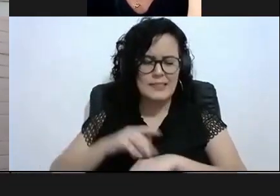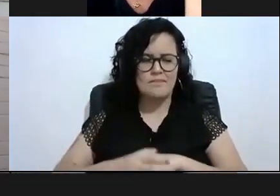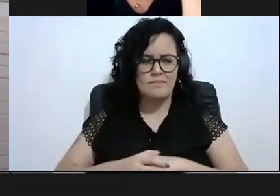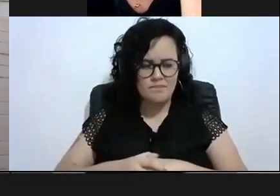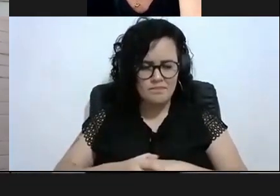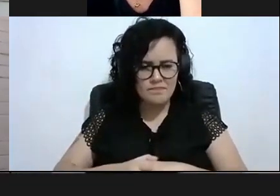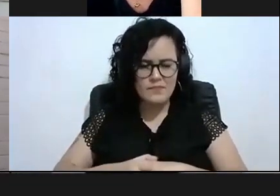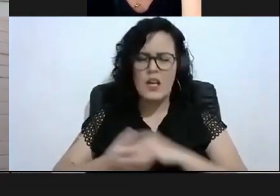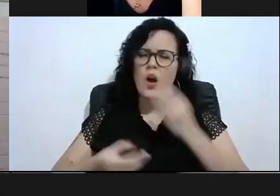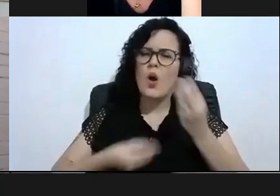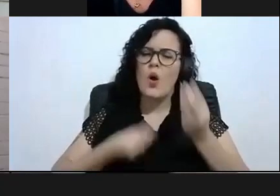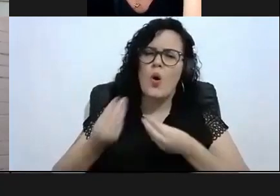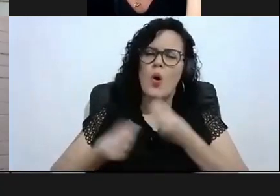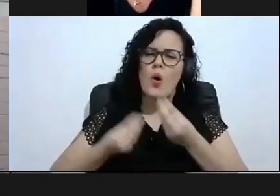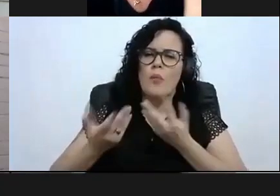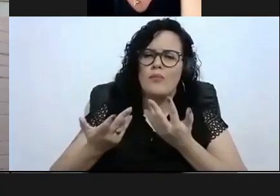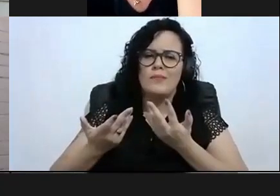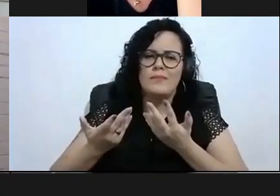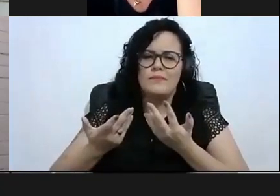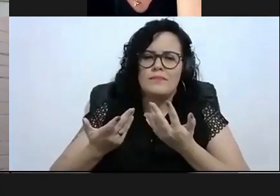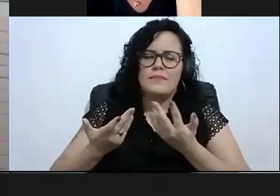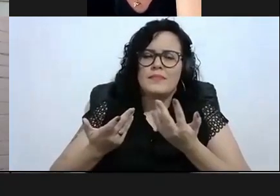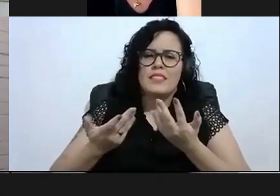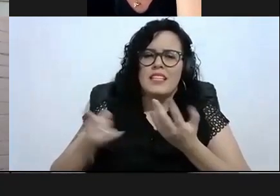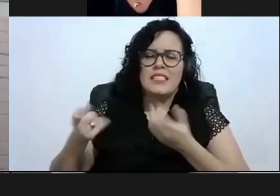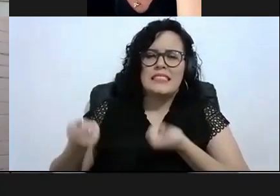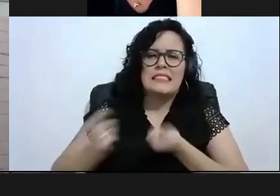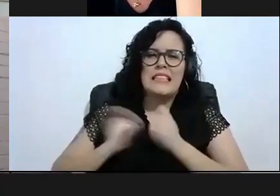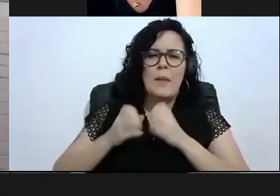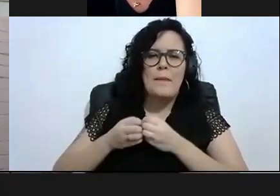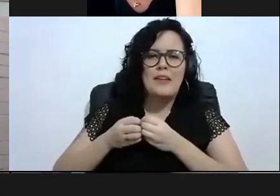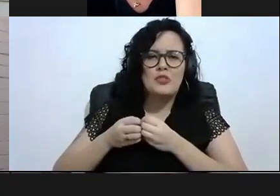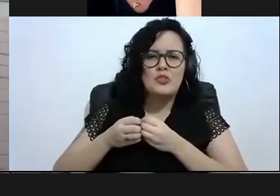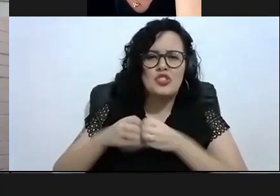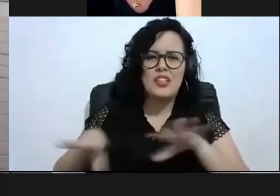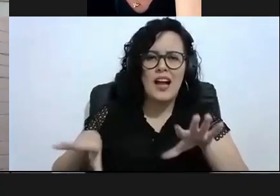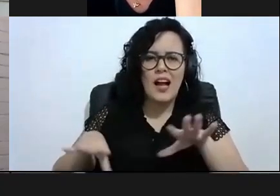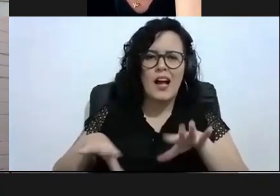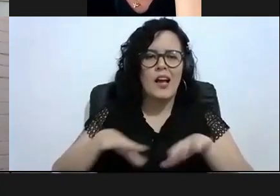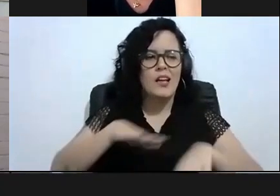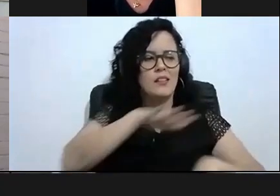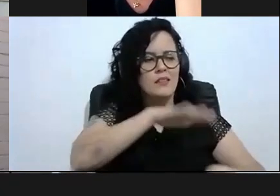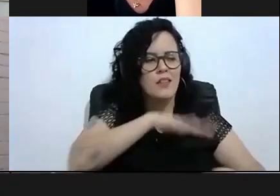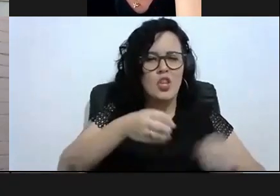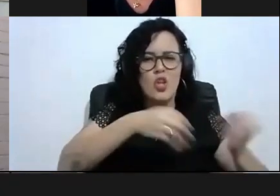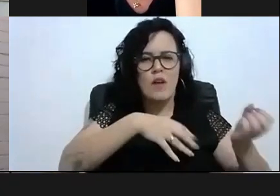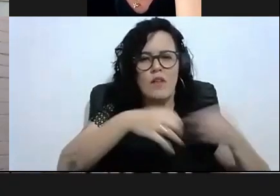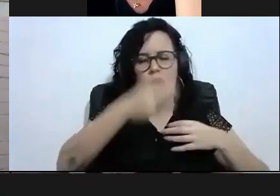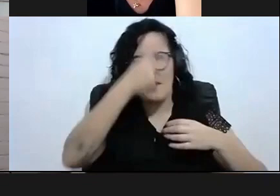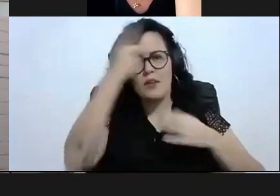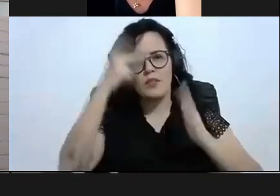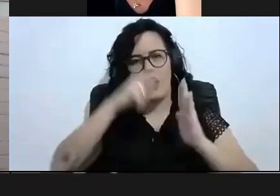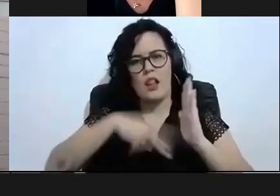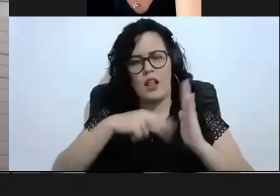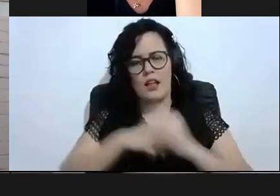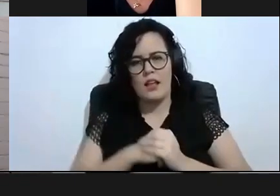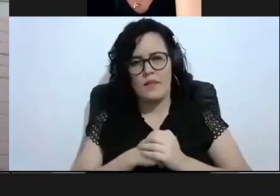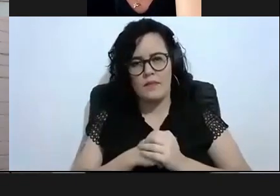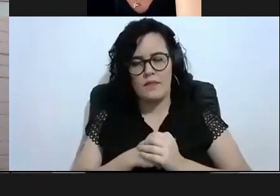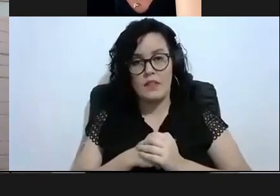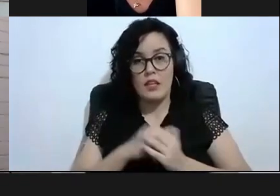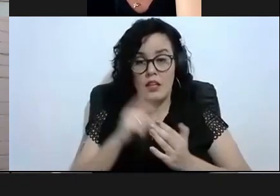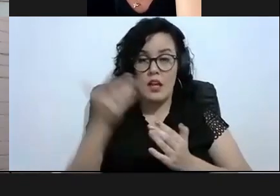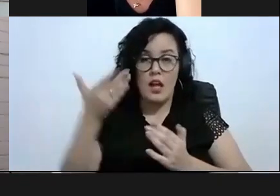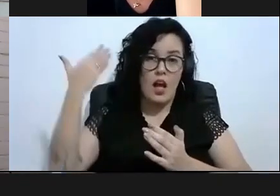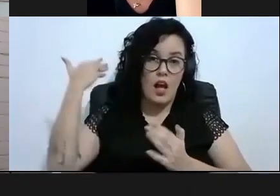como ele prejudica essa formação de leitores, né? Então, a gente tem aí o livro, que era um objeto